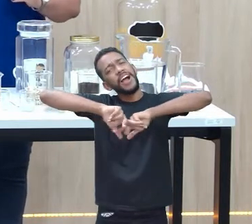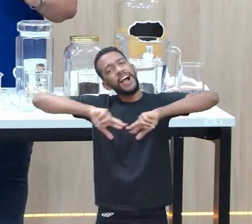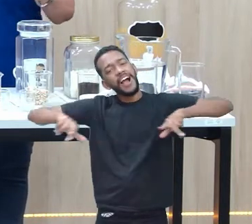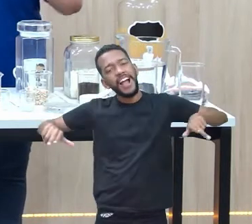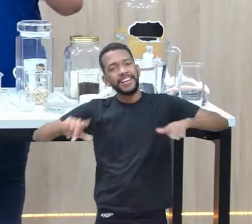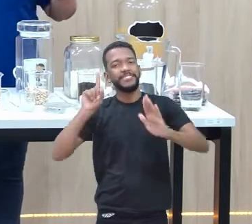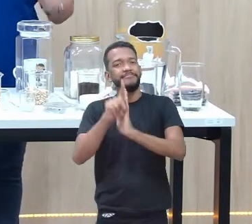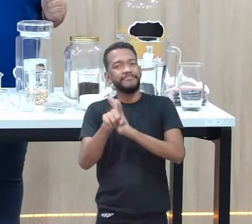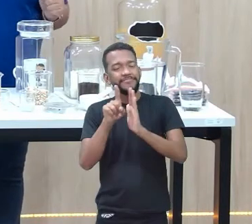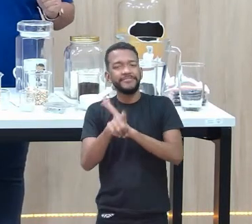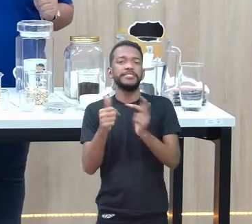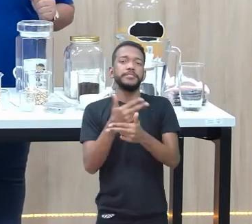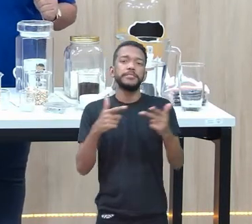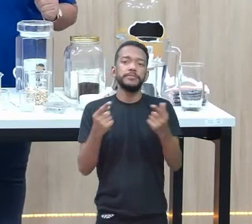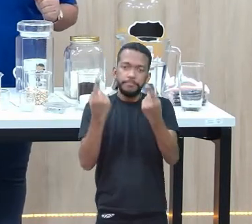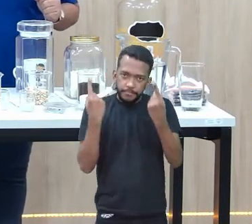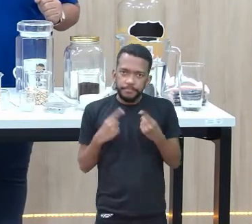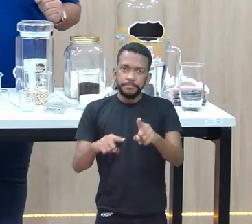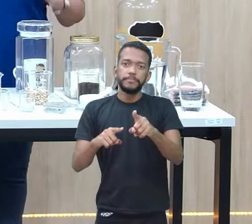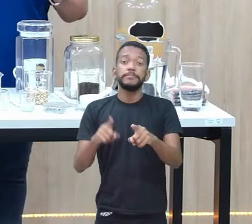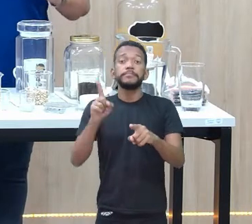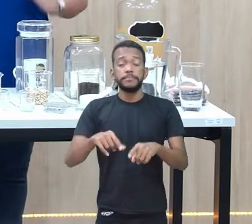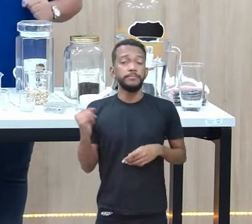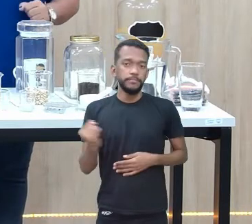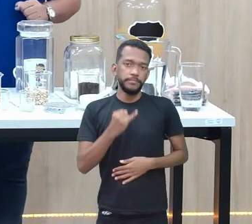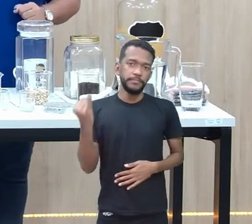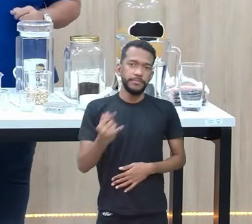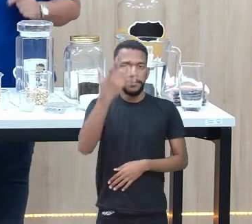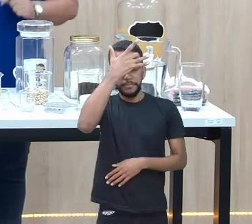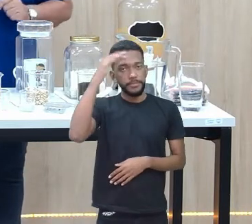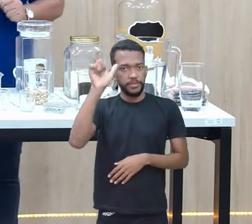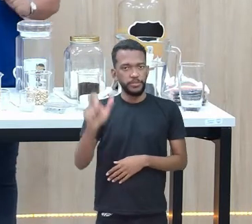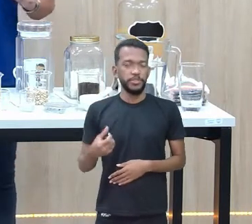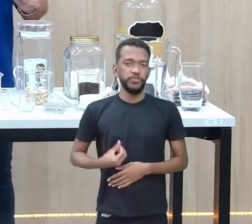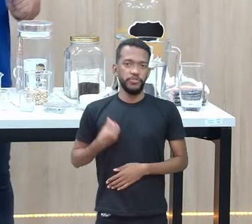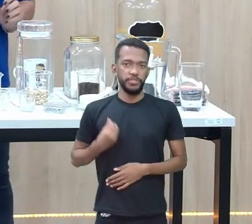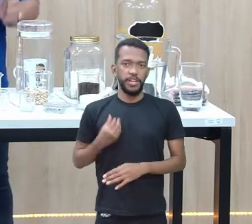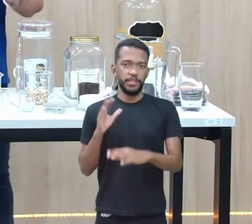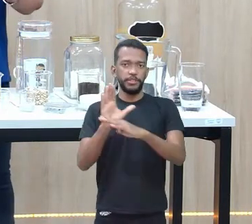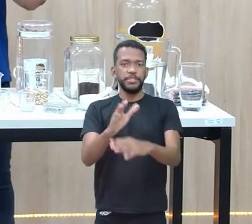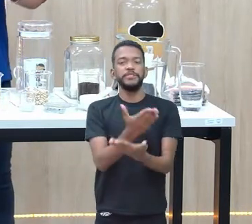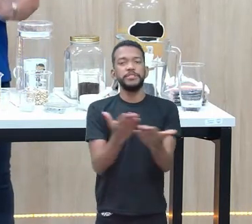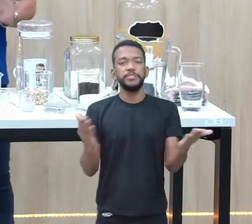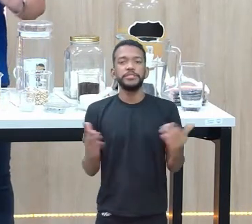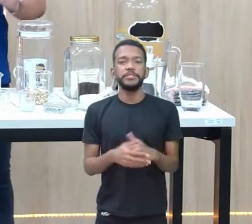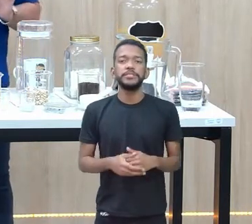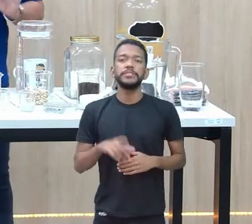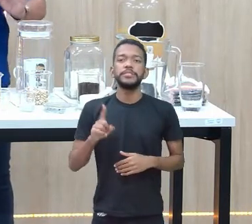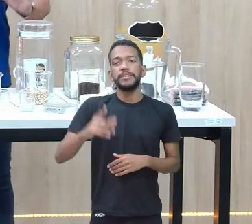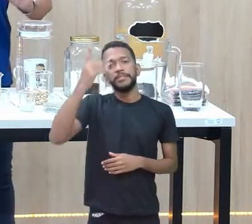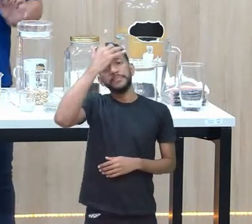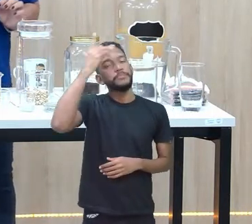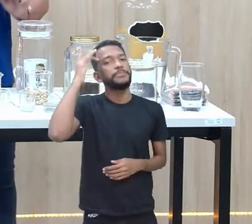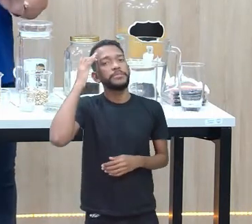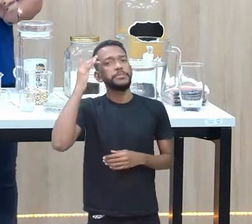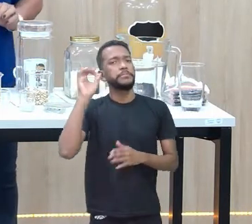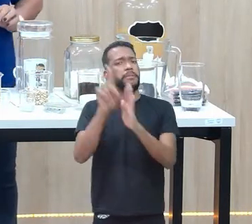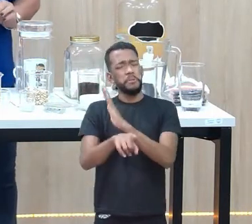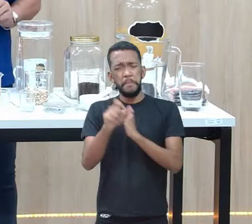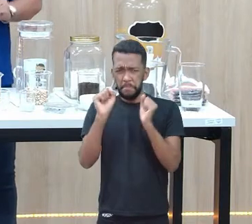é importante que alguém esteja ajudando vocês. Vale sim. Há quem pergunte, professora, e pode a mãe